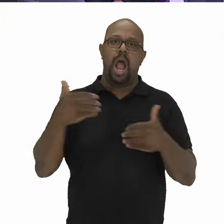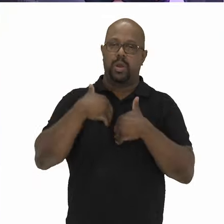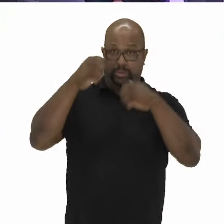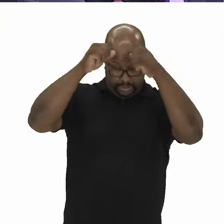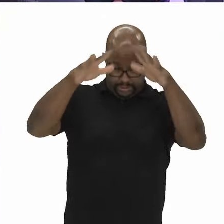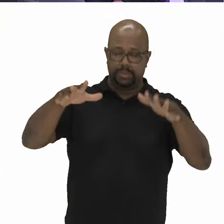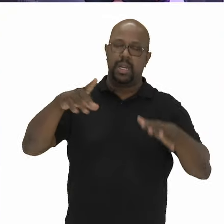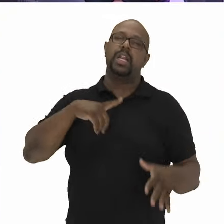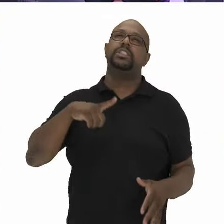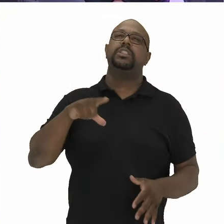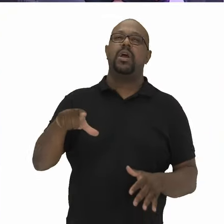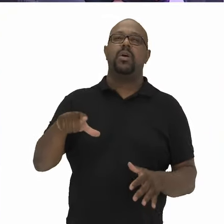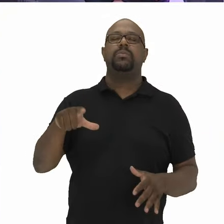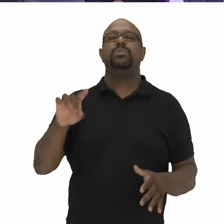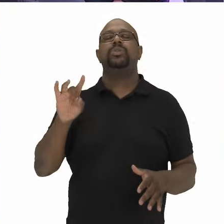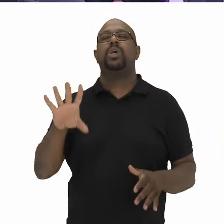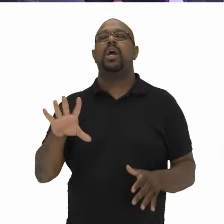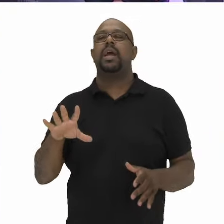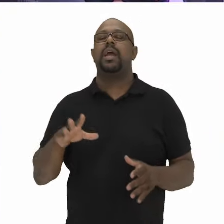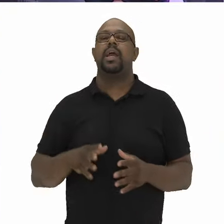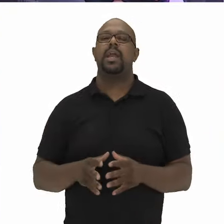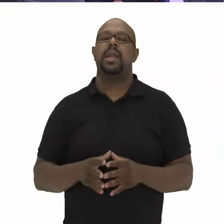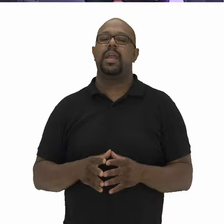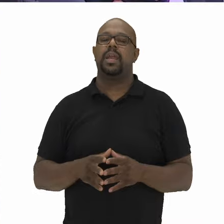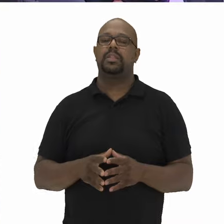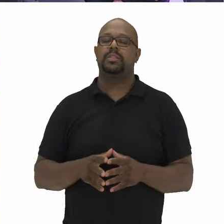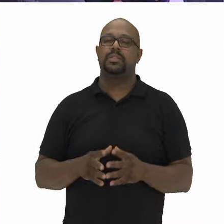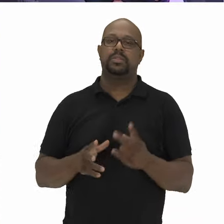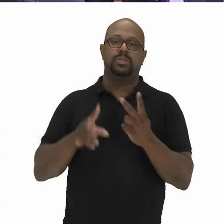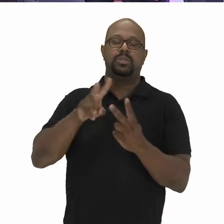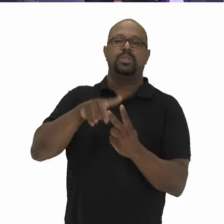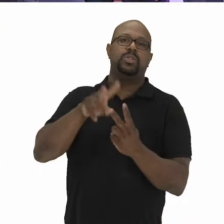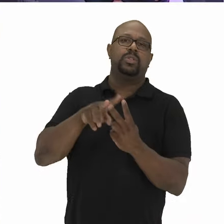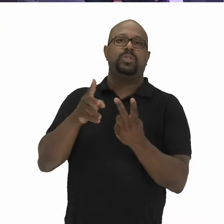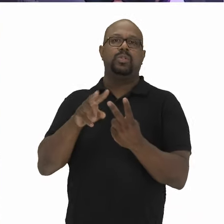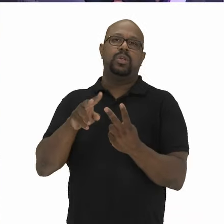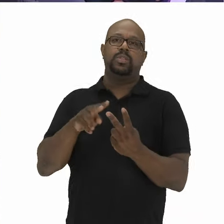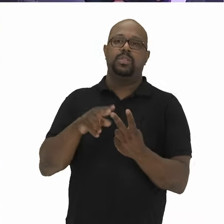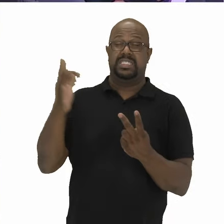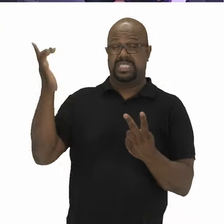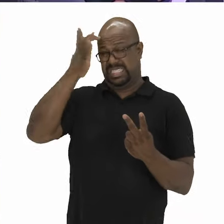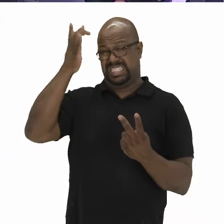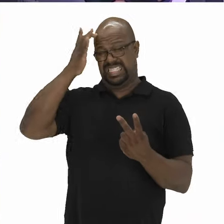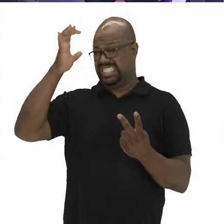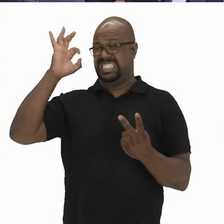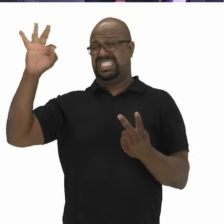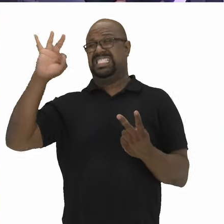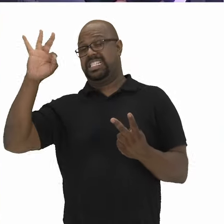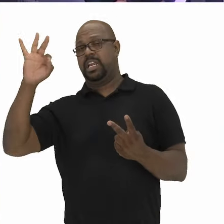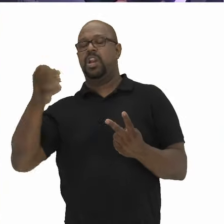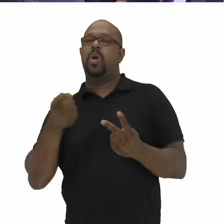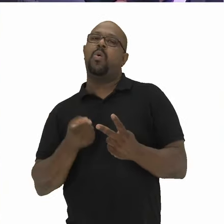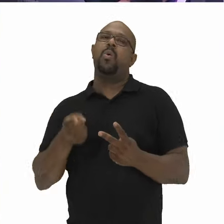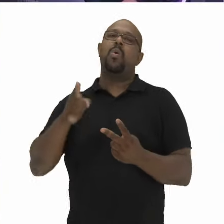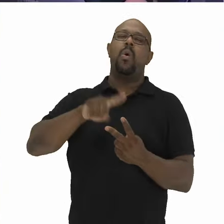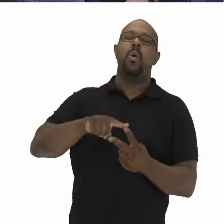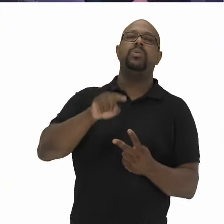pessoas com autismo elas estão apenas nos dois Paralelos da genialidade